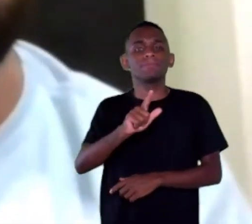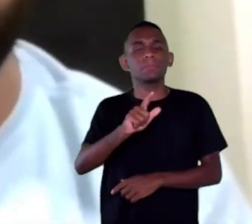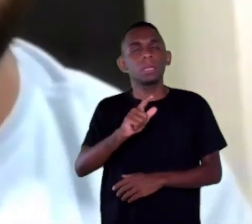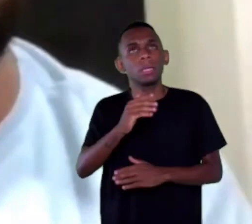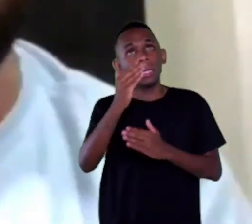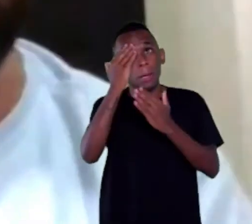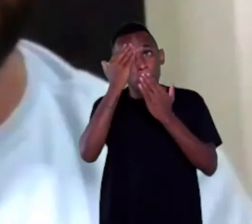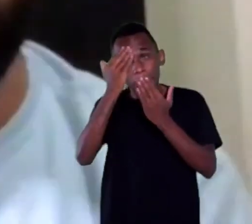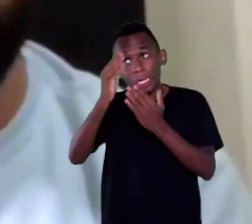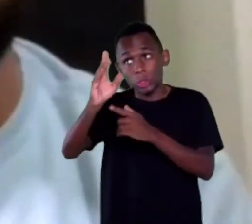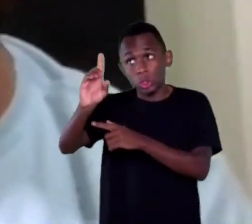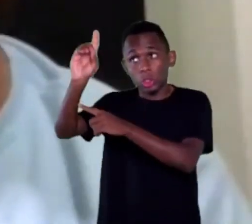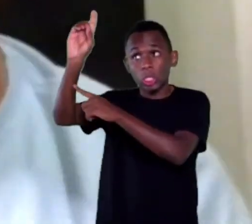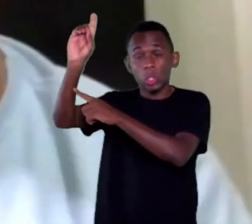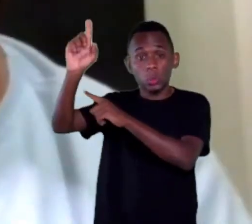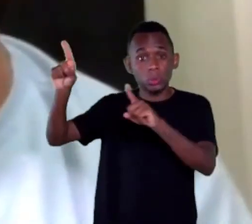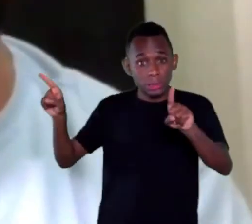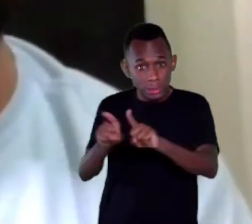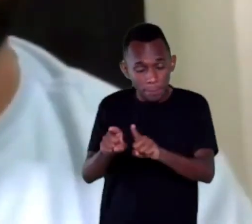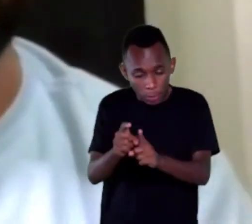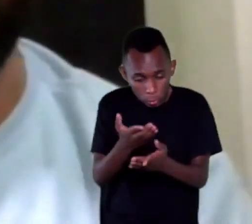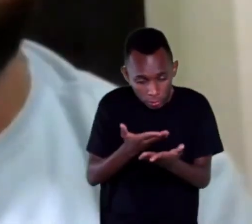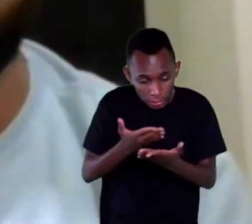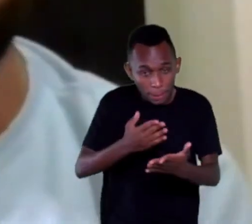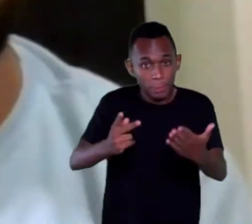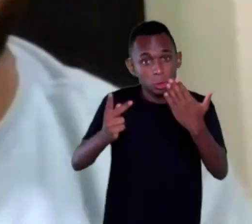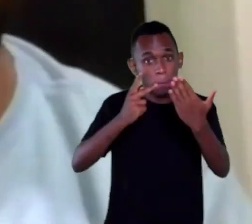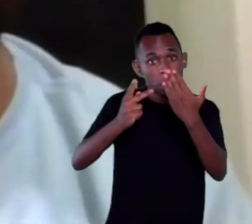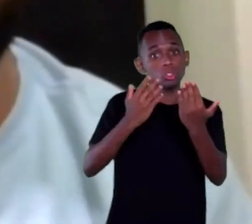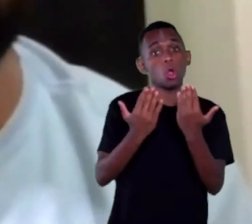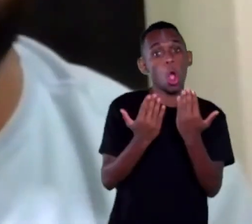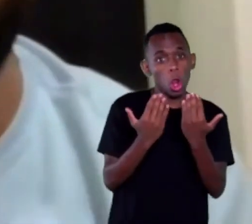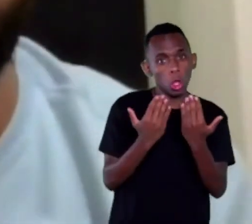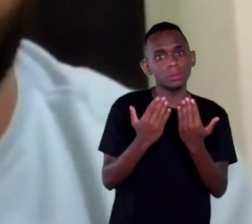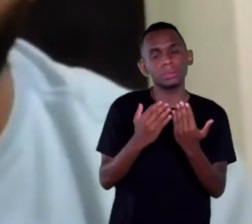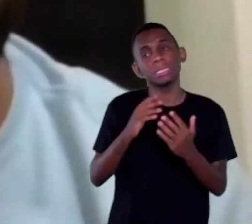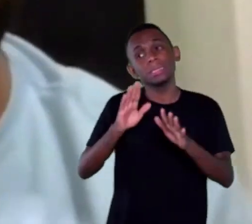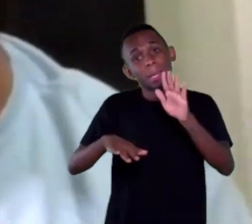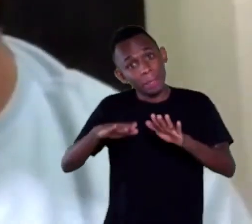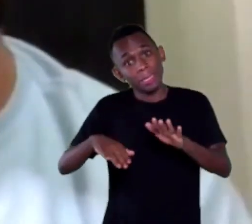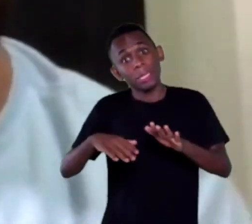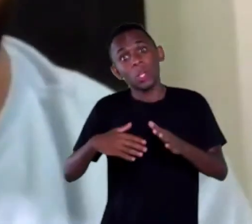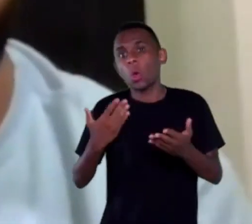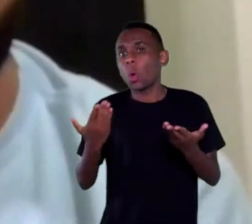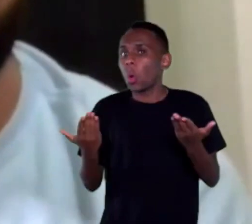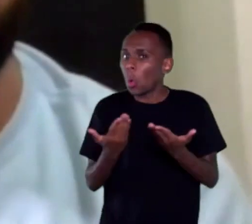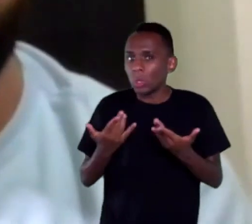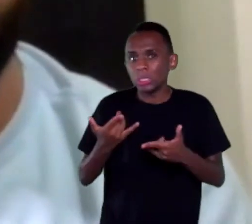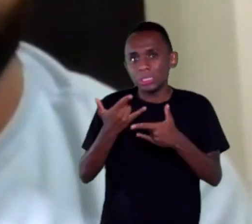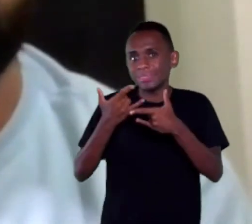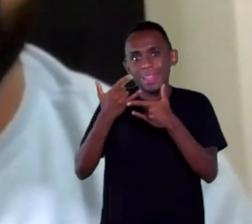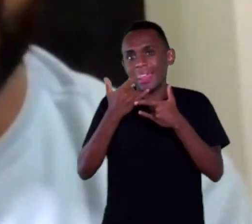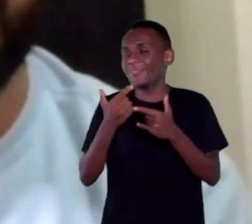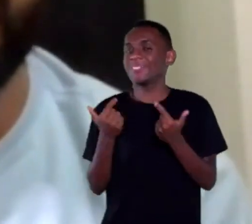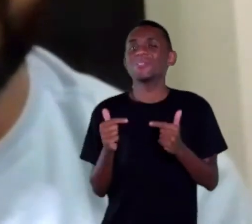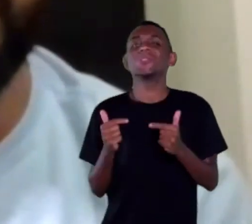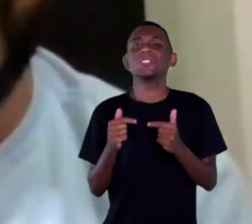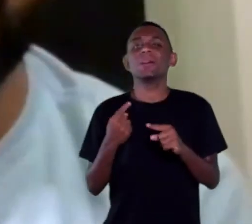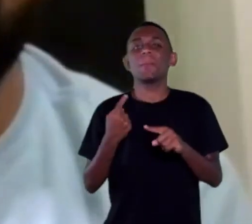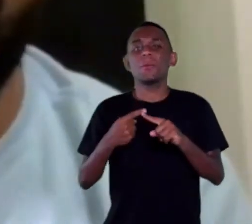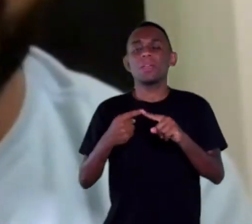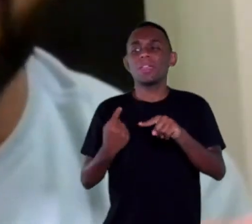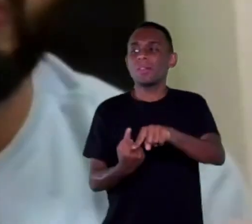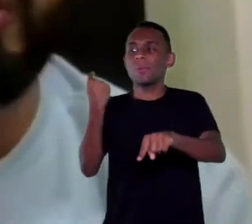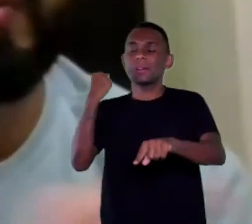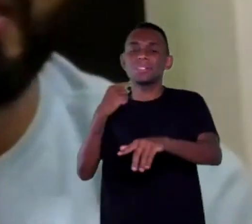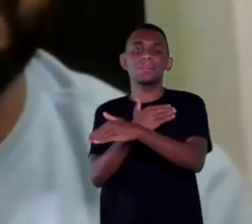o tratamento psicológico e psiquiátrico, talvez a Josane hoje não conversaria com Magela. Isso teria